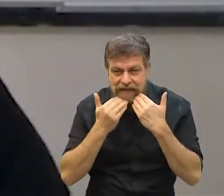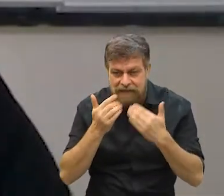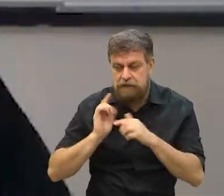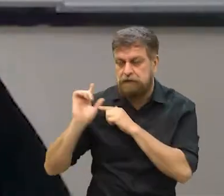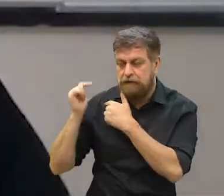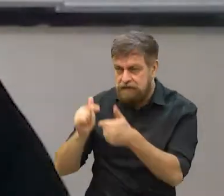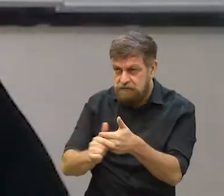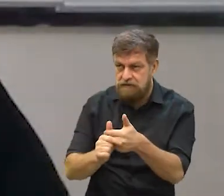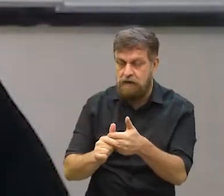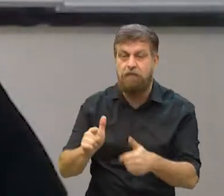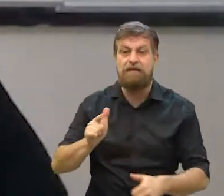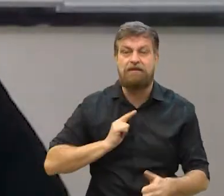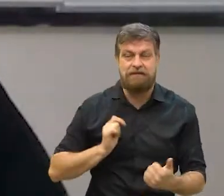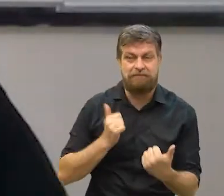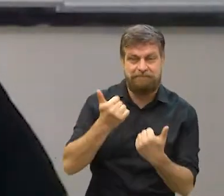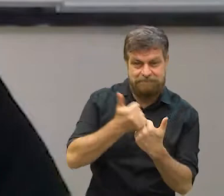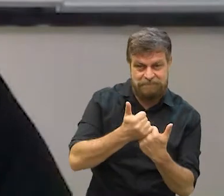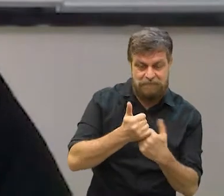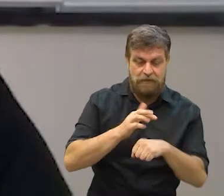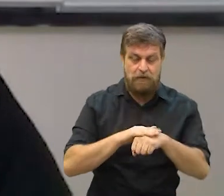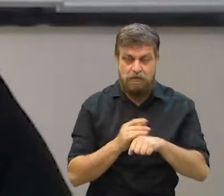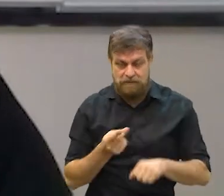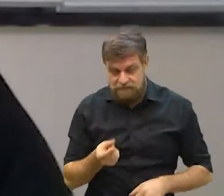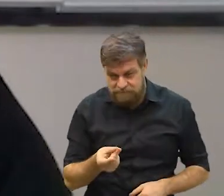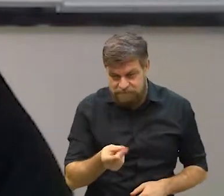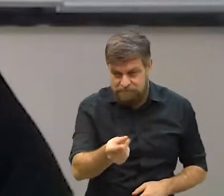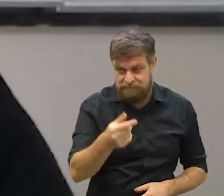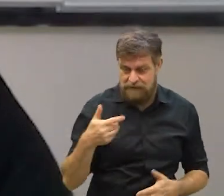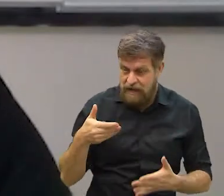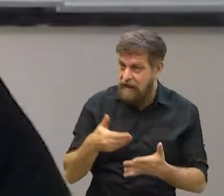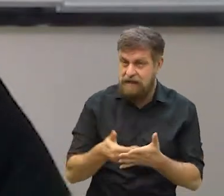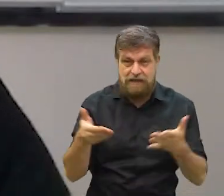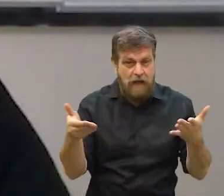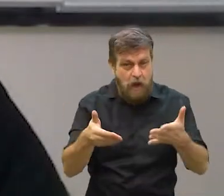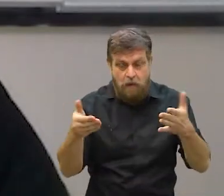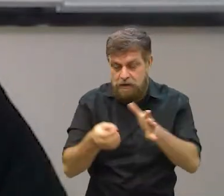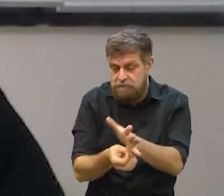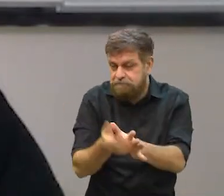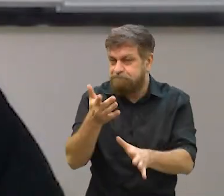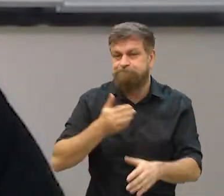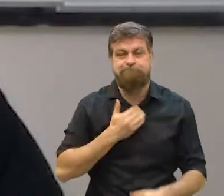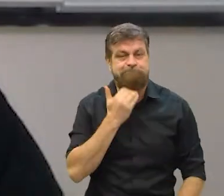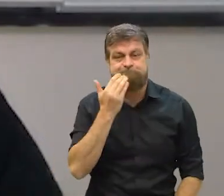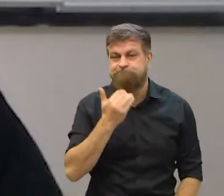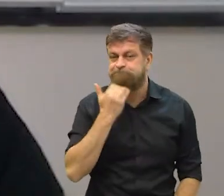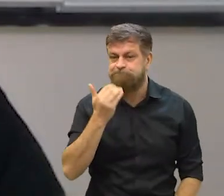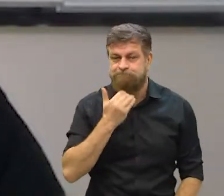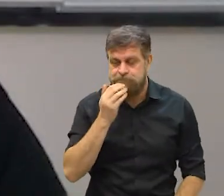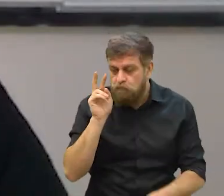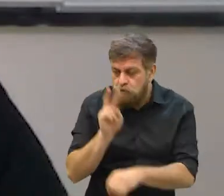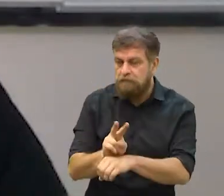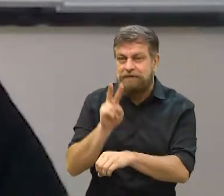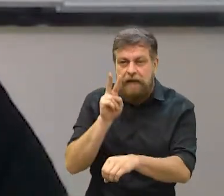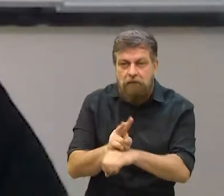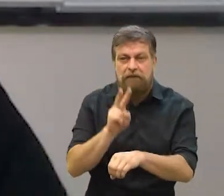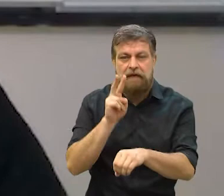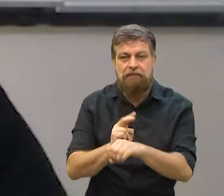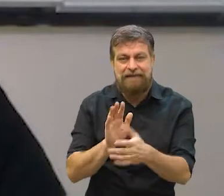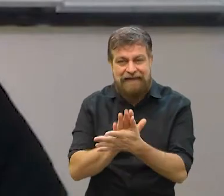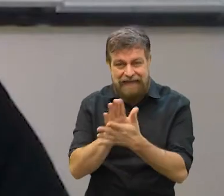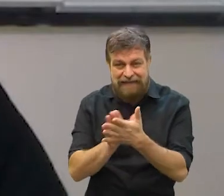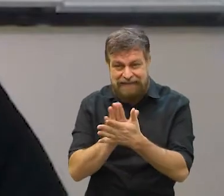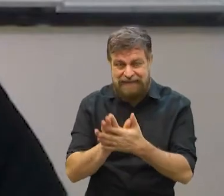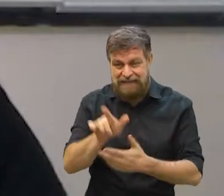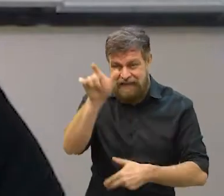habituais, doenças crônicas que até o momento muitas vezes não respondem ao tratamento e que causam